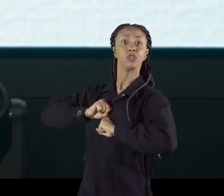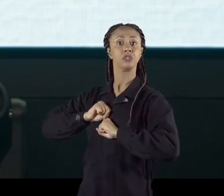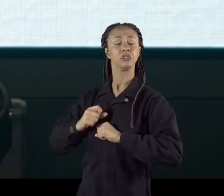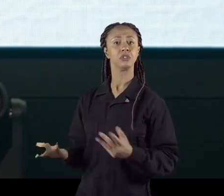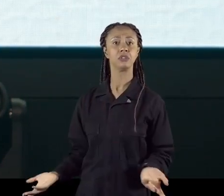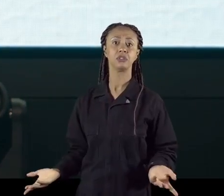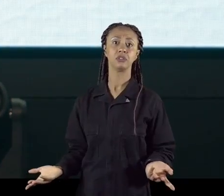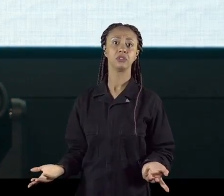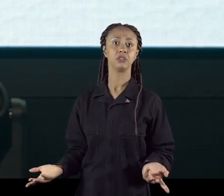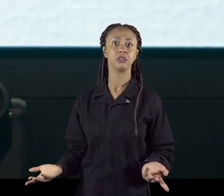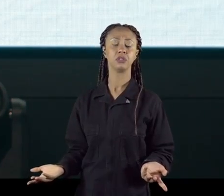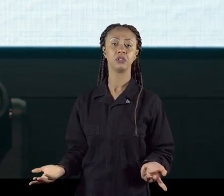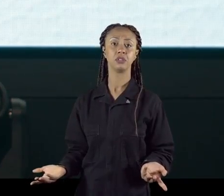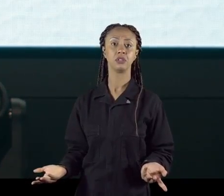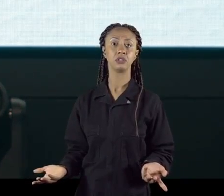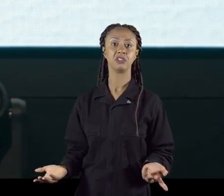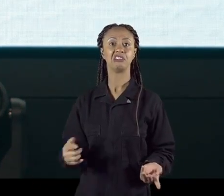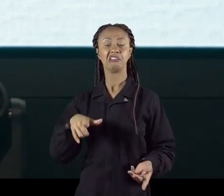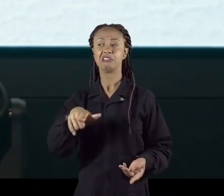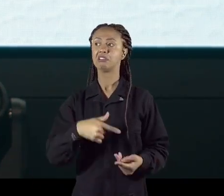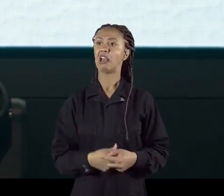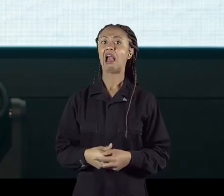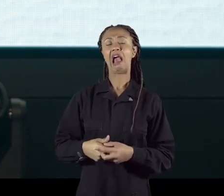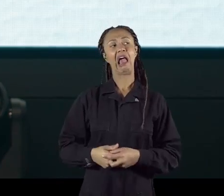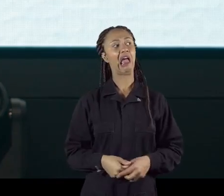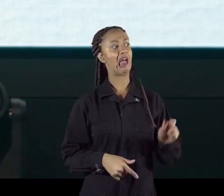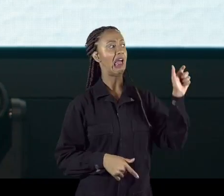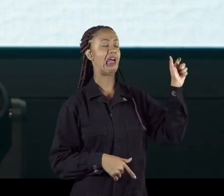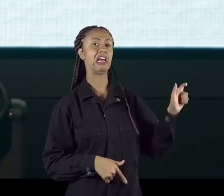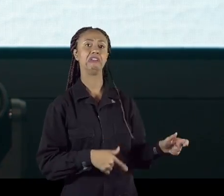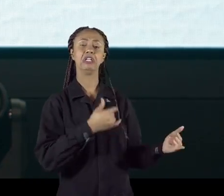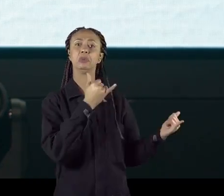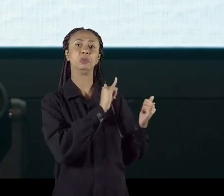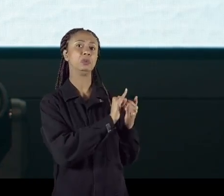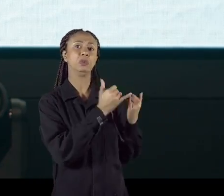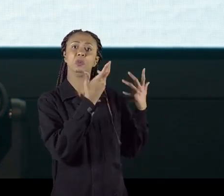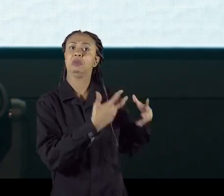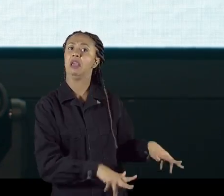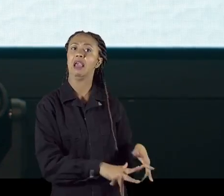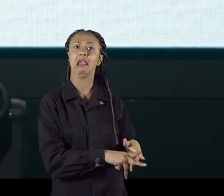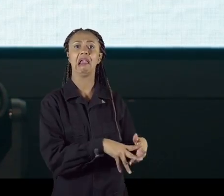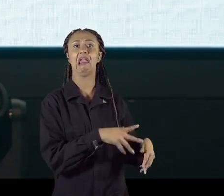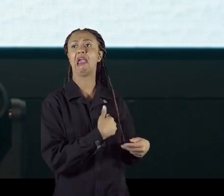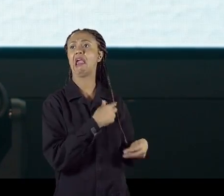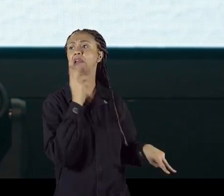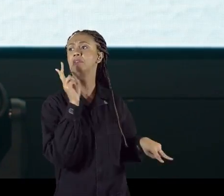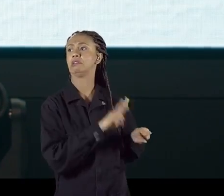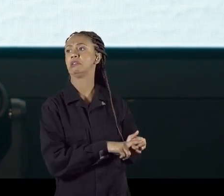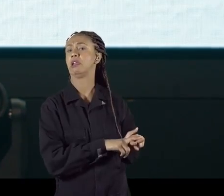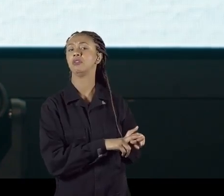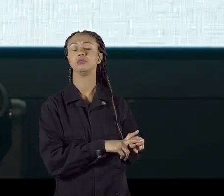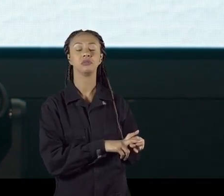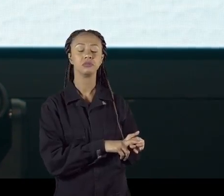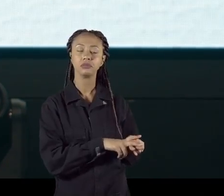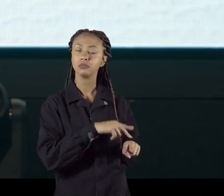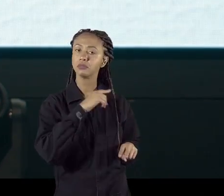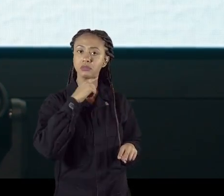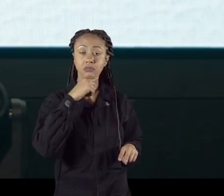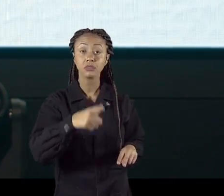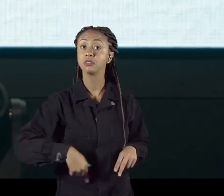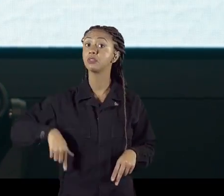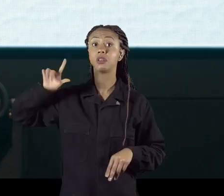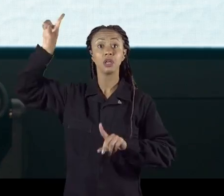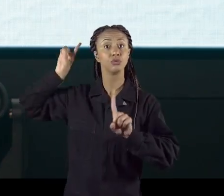e não seja resultado não seja Refém de ninguém Deus é com você